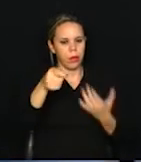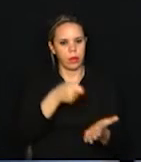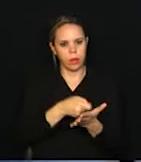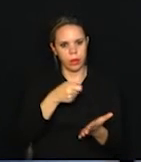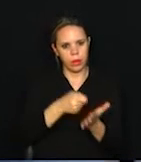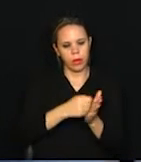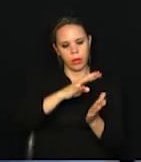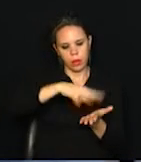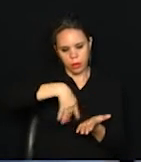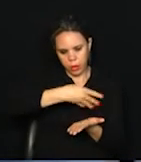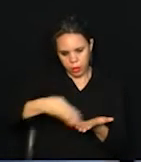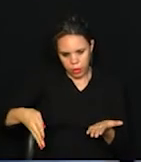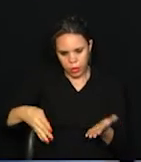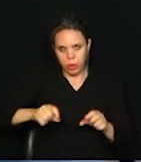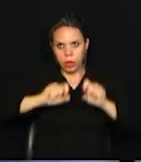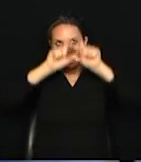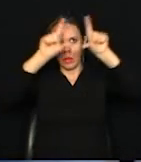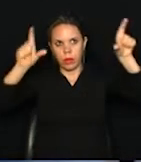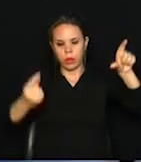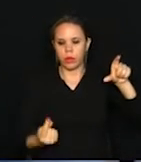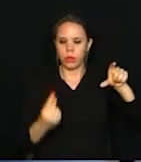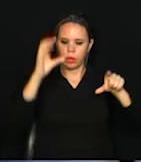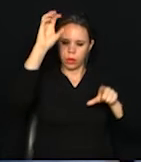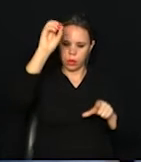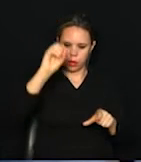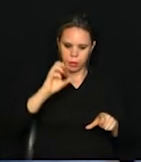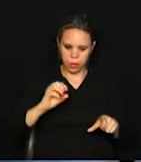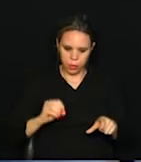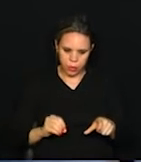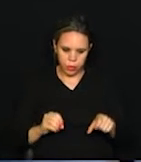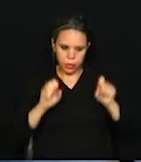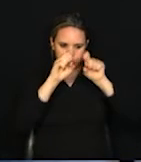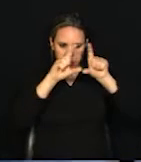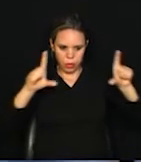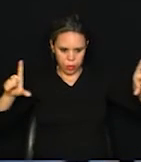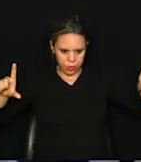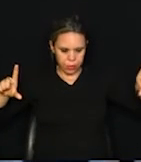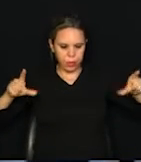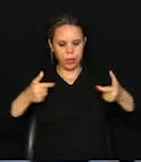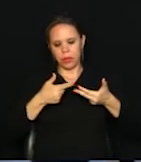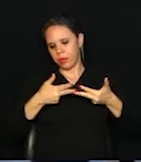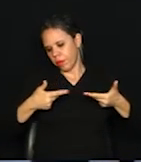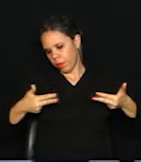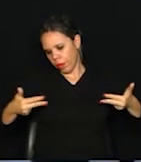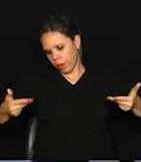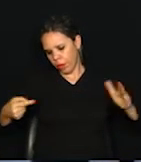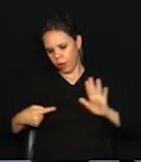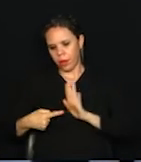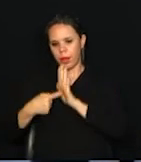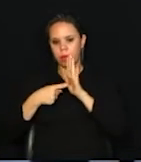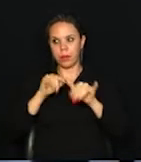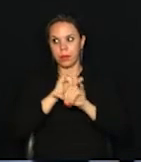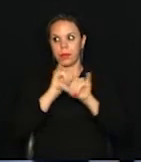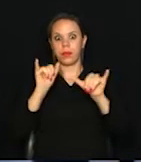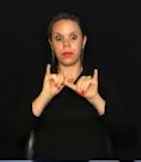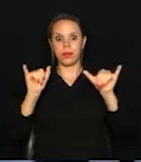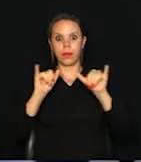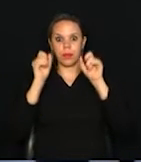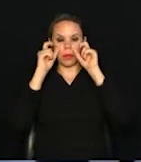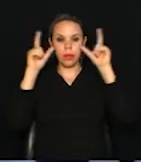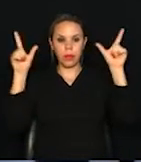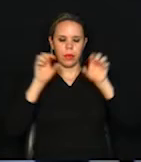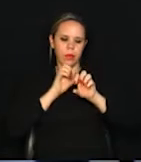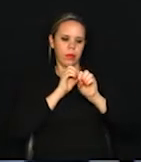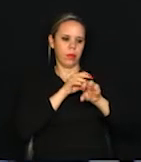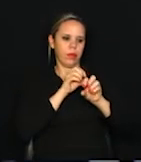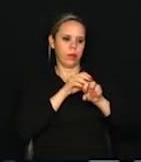sinalização horizontal, sinalização semafórica, sinalização de alerta, sinalização